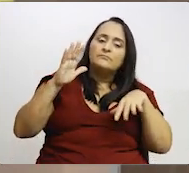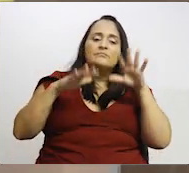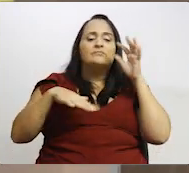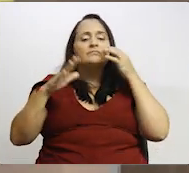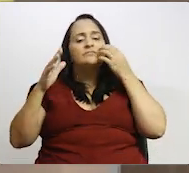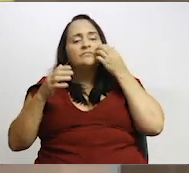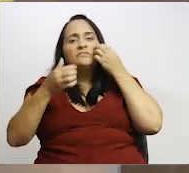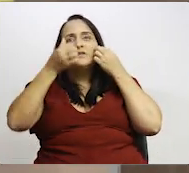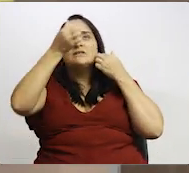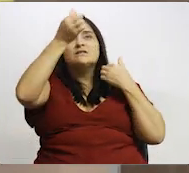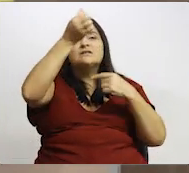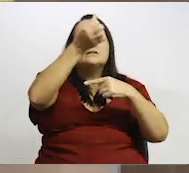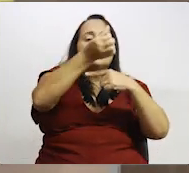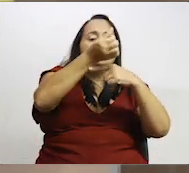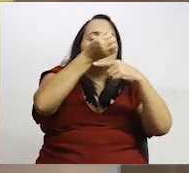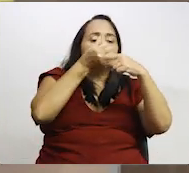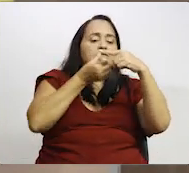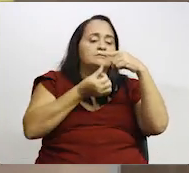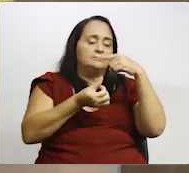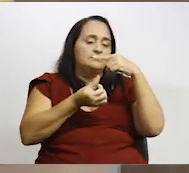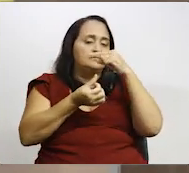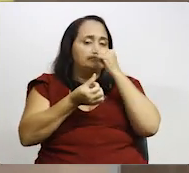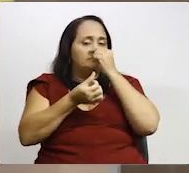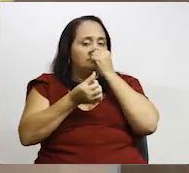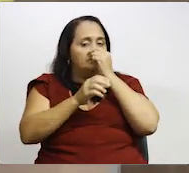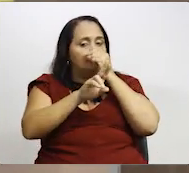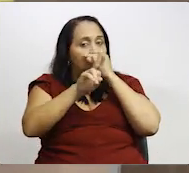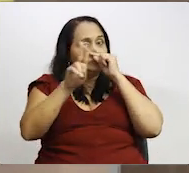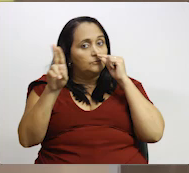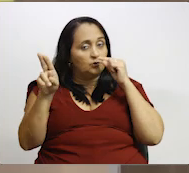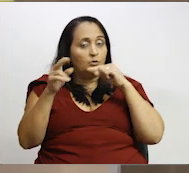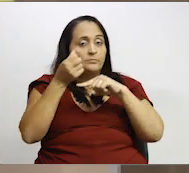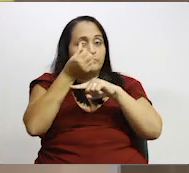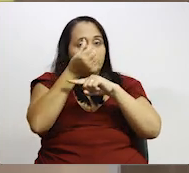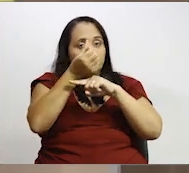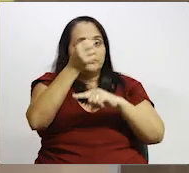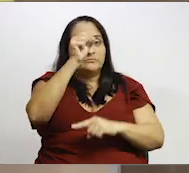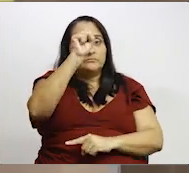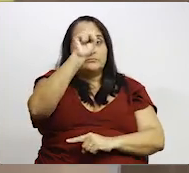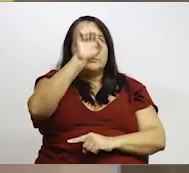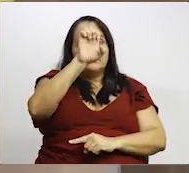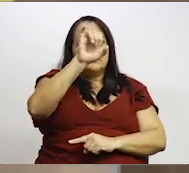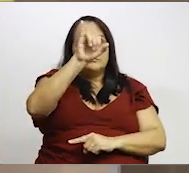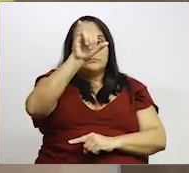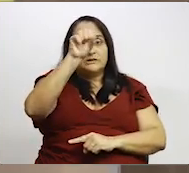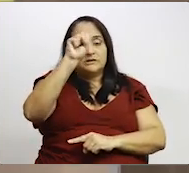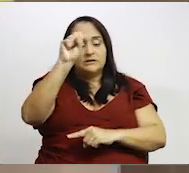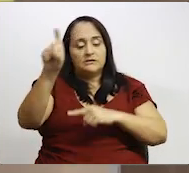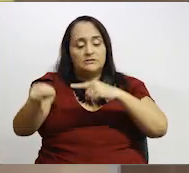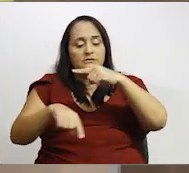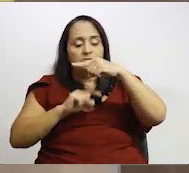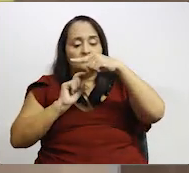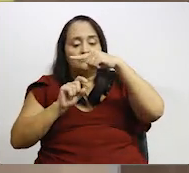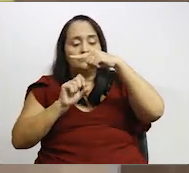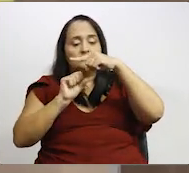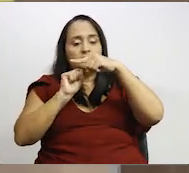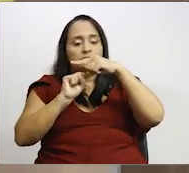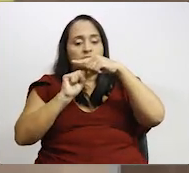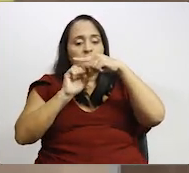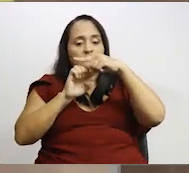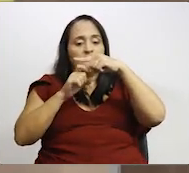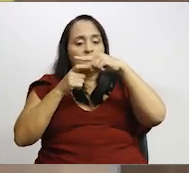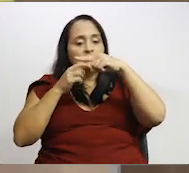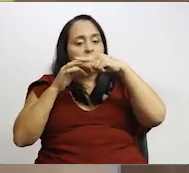6/6. Às vezes a gente fala 6/6, mas o certo é 6/6. Então, lembra que eu falei que toda fração